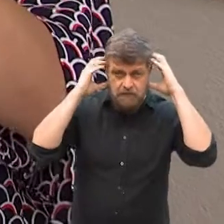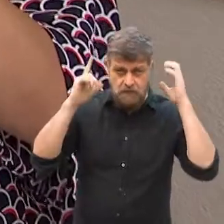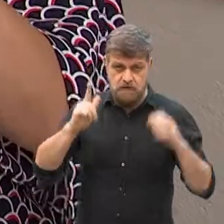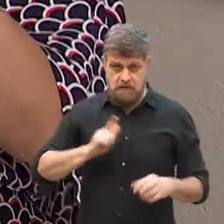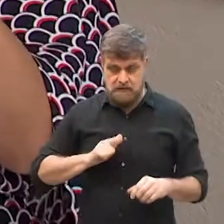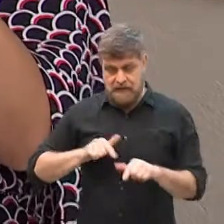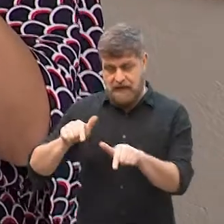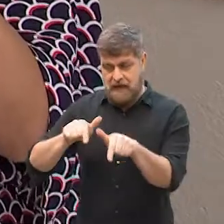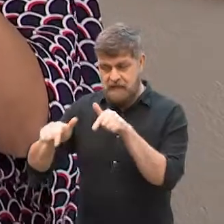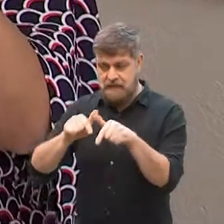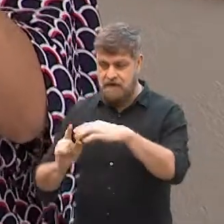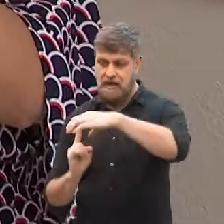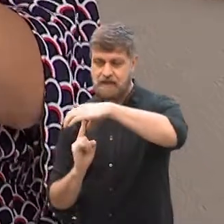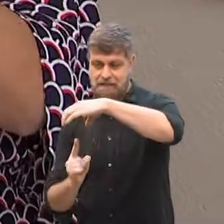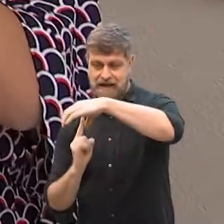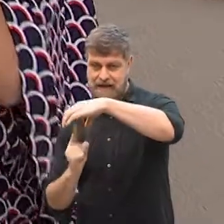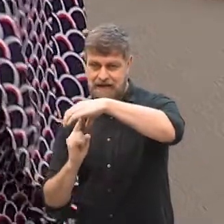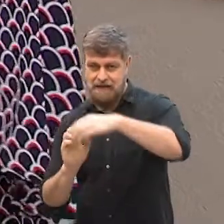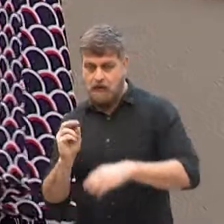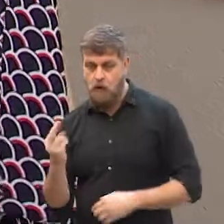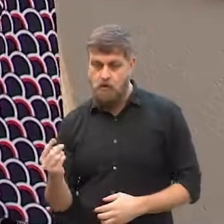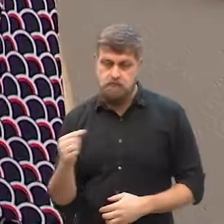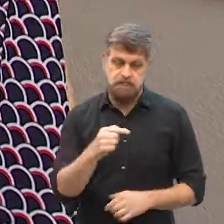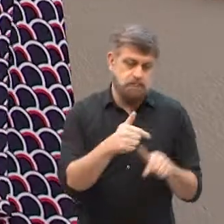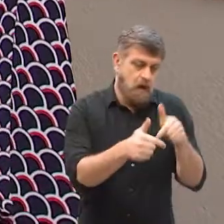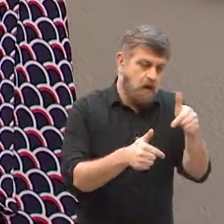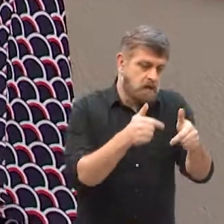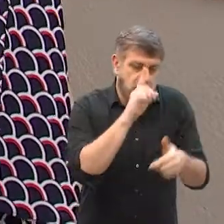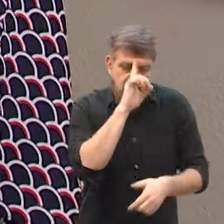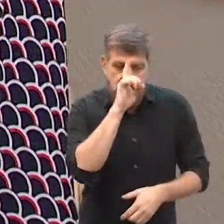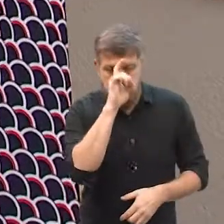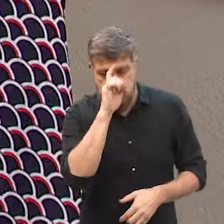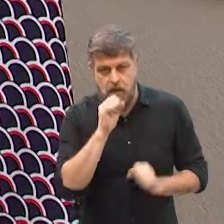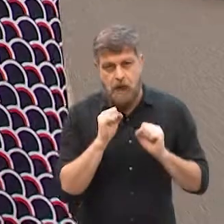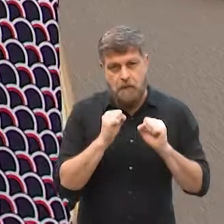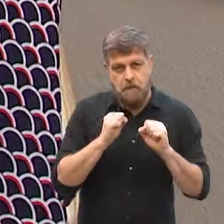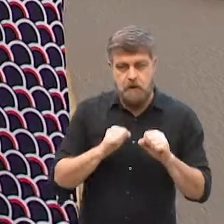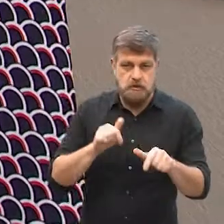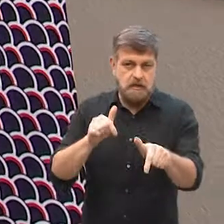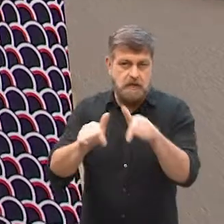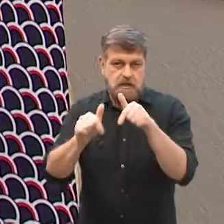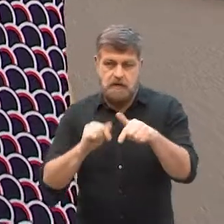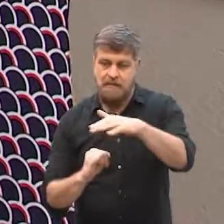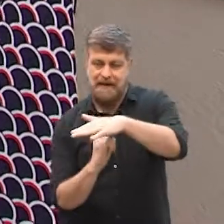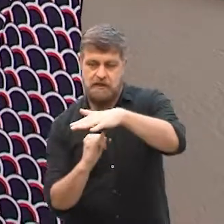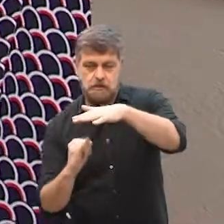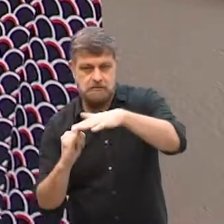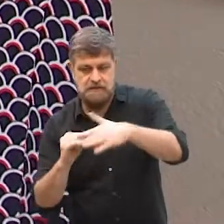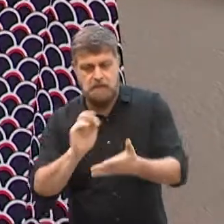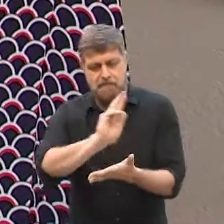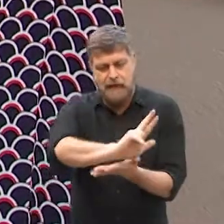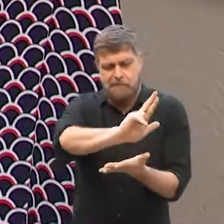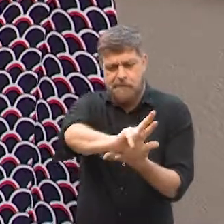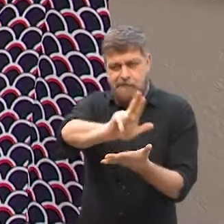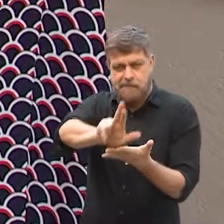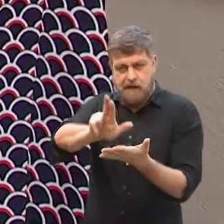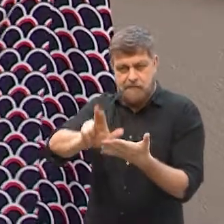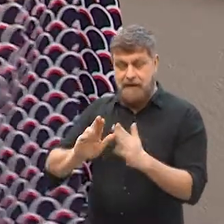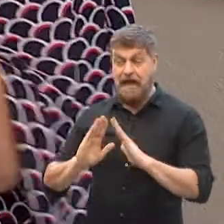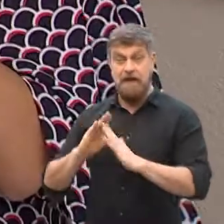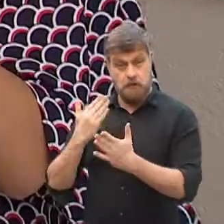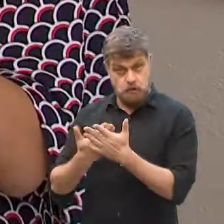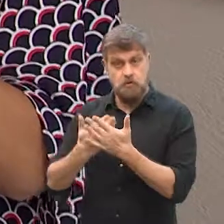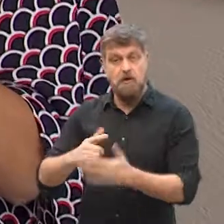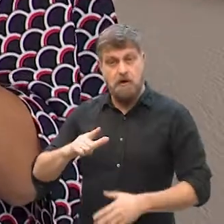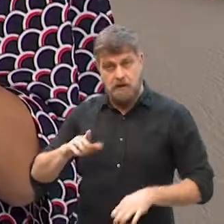estar atuando num consultório, como você pode estar atuando num hospital, como você pode estar atuando numa instituição, às vezes em alguma escola.